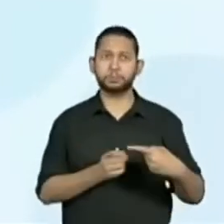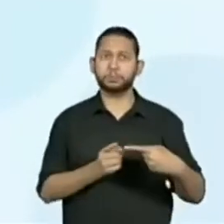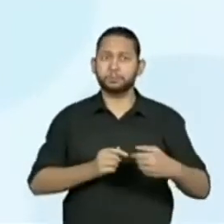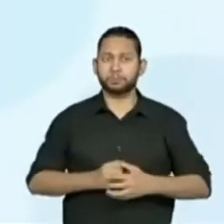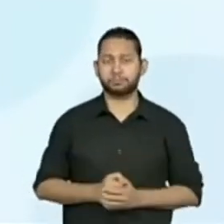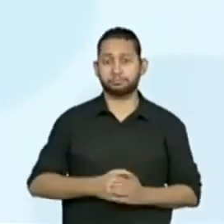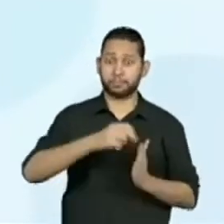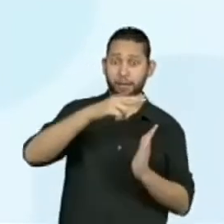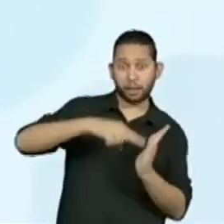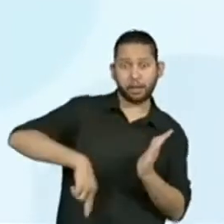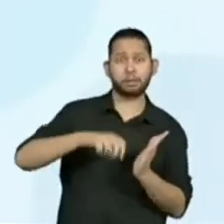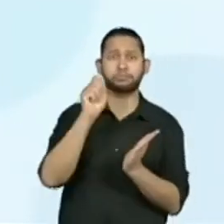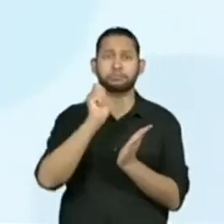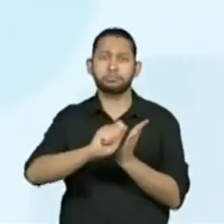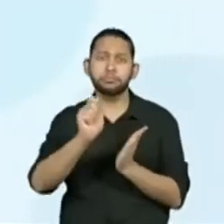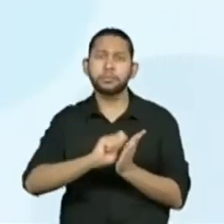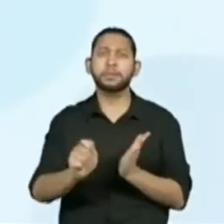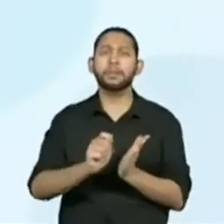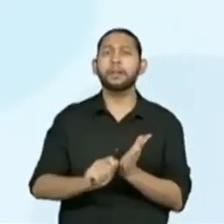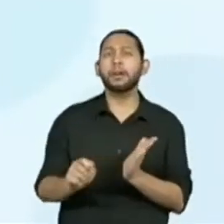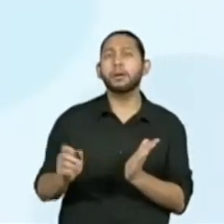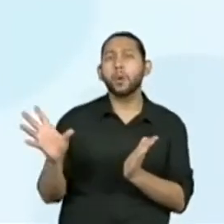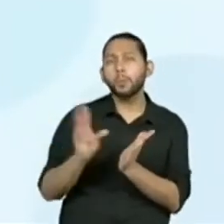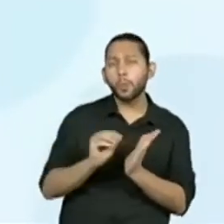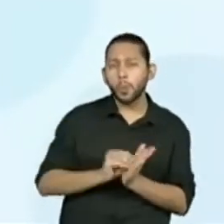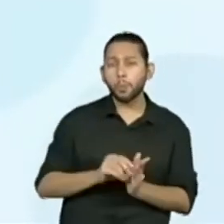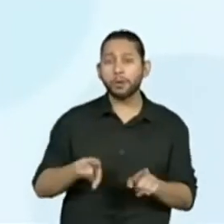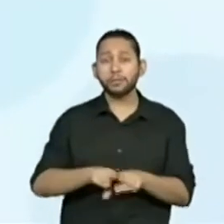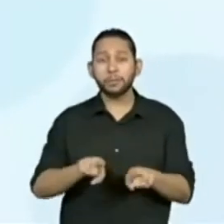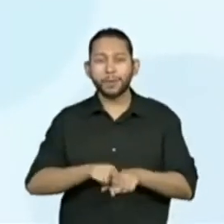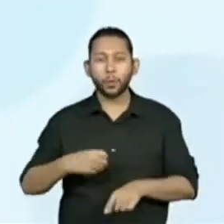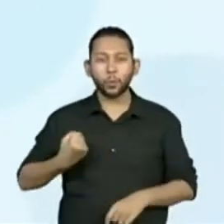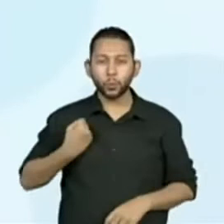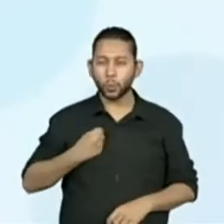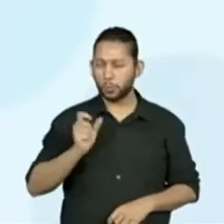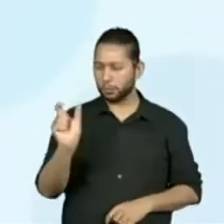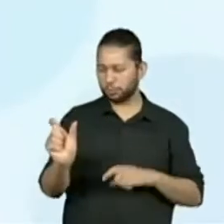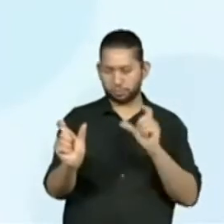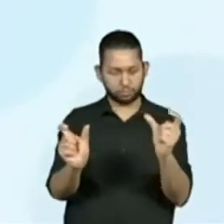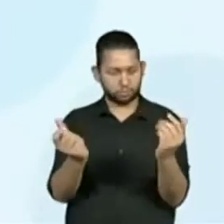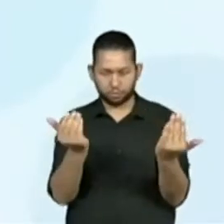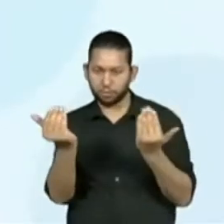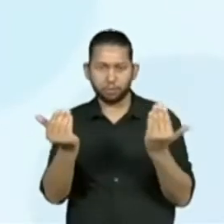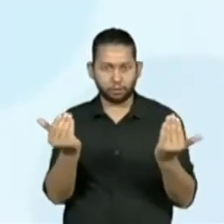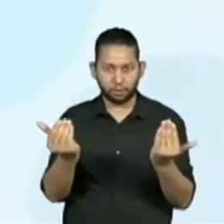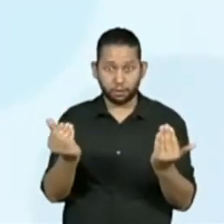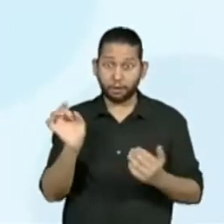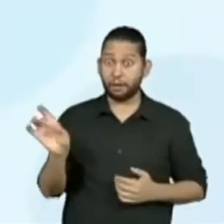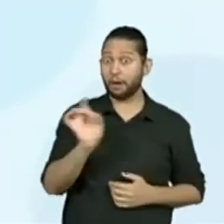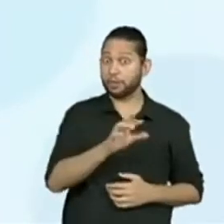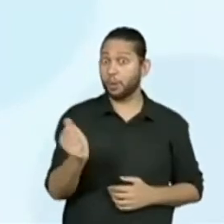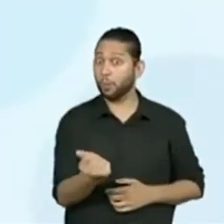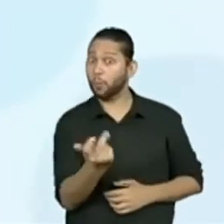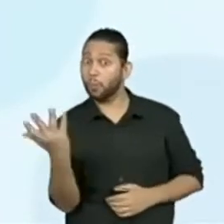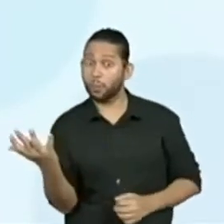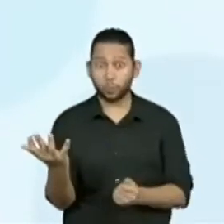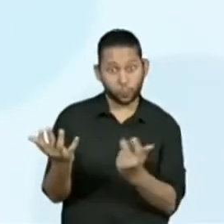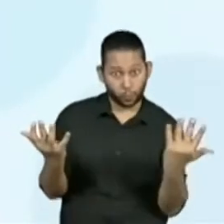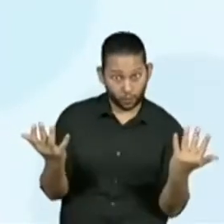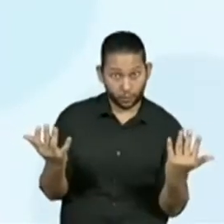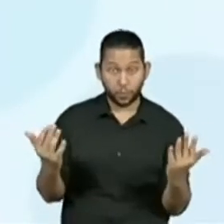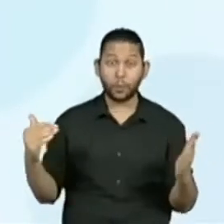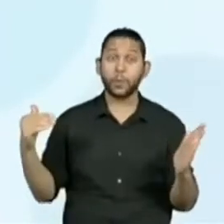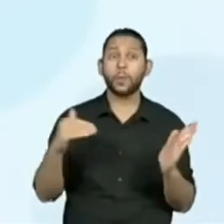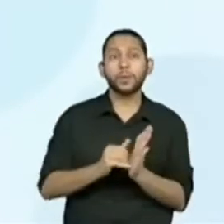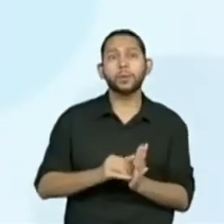MA01. Ler, escrever e comparar números naturais de até a ordem de unidade